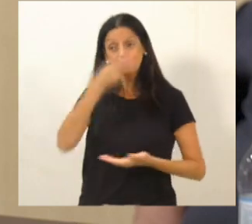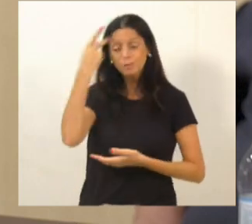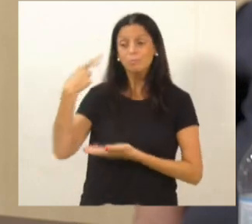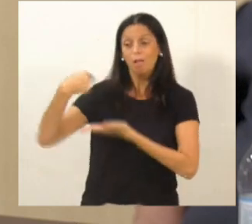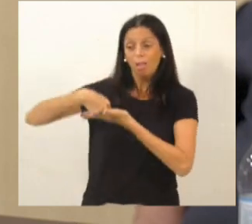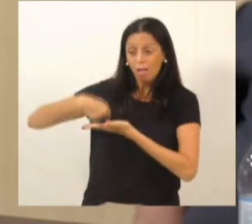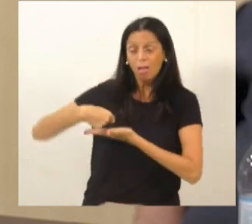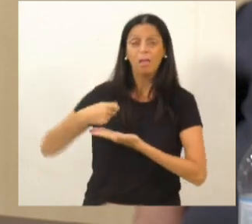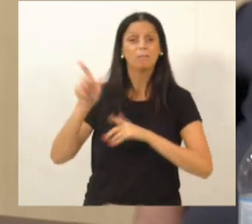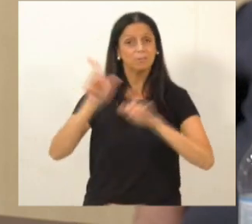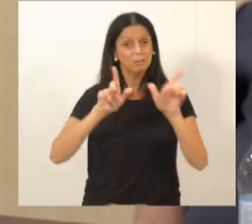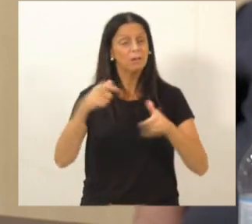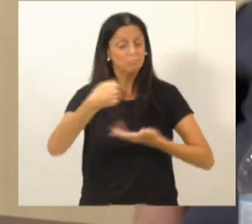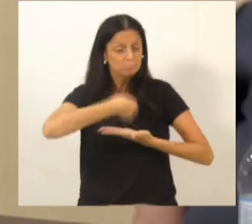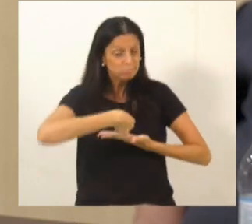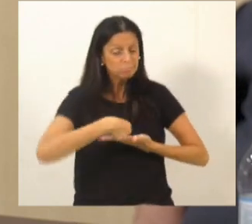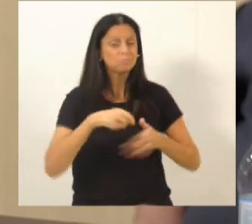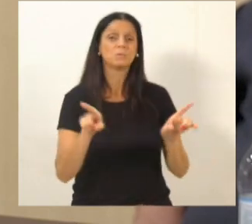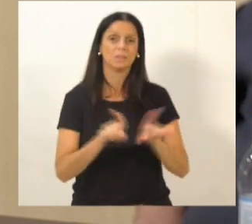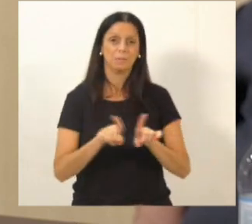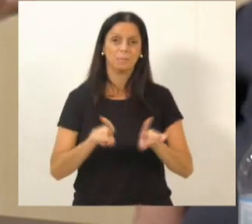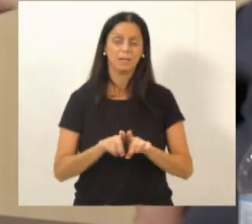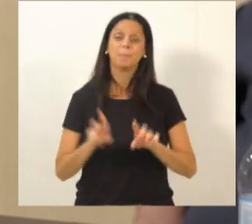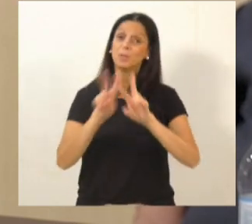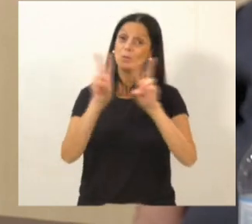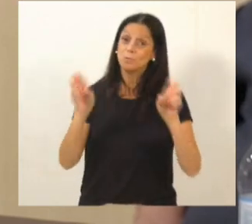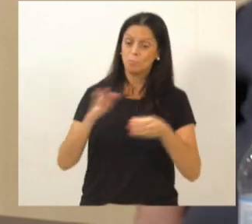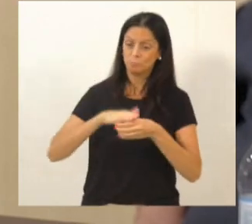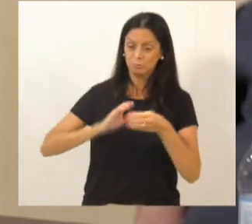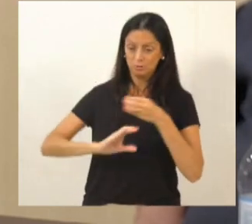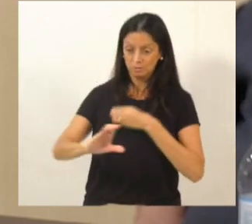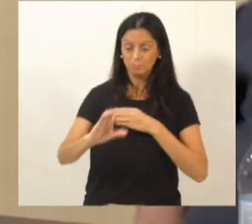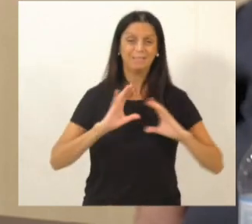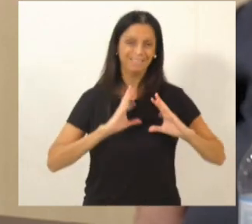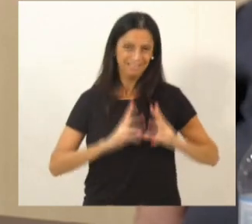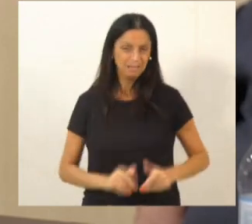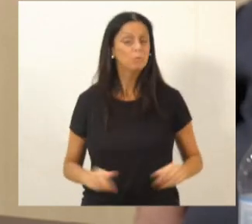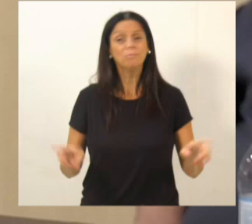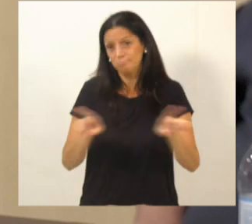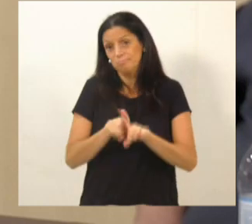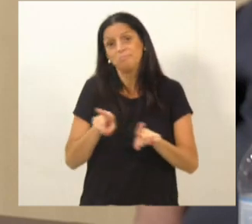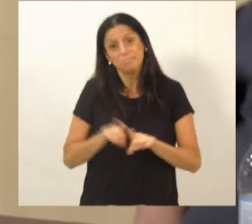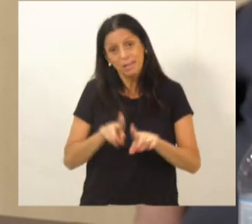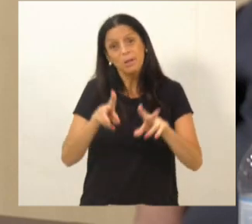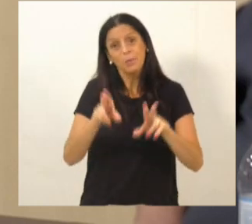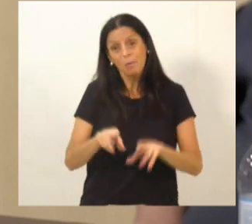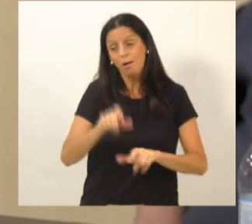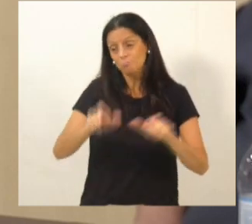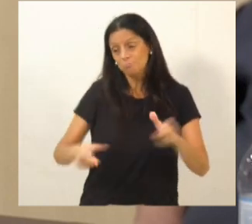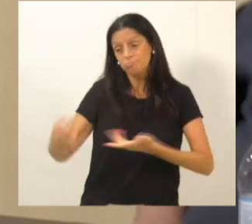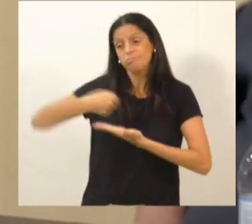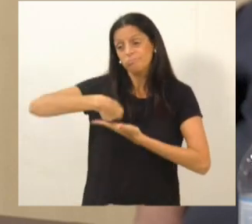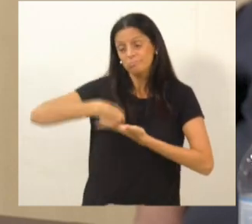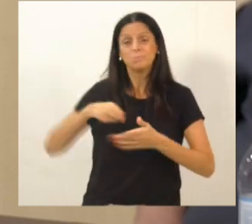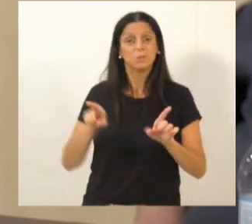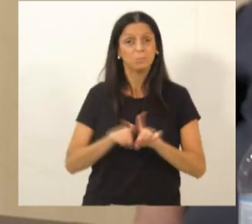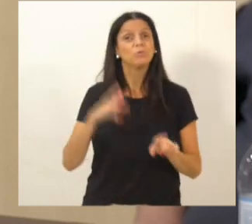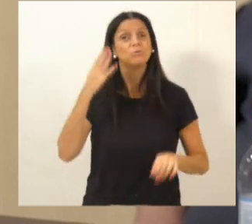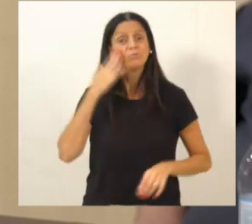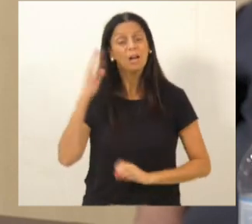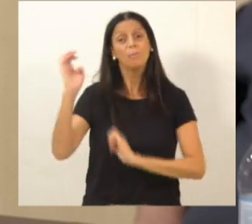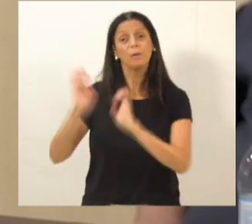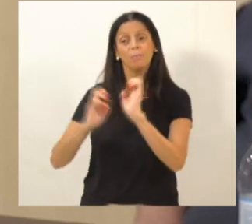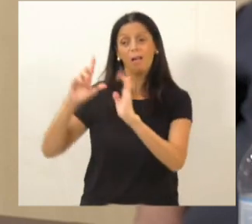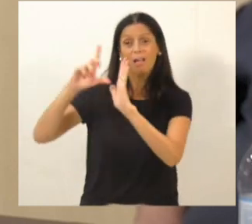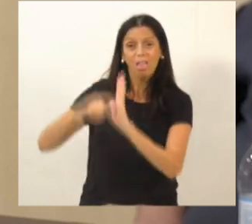blumenauense. E não diferente, os serviços de saneamento, que, como aqui já bem se confirmou, estão de fato atrasados, estão de fato